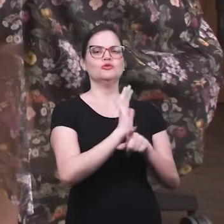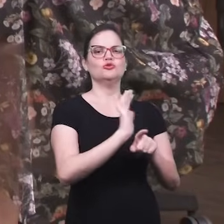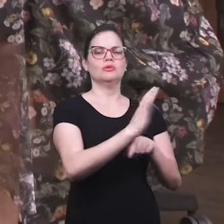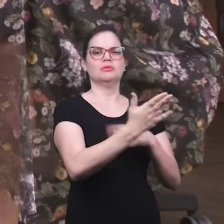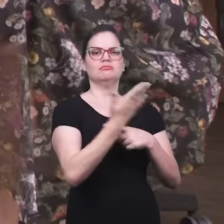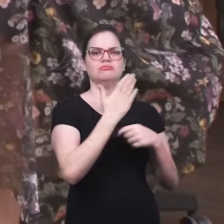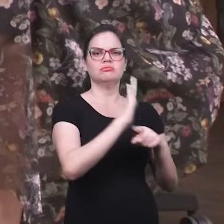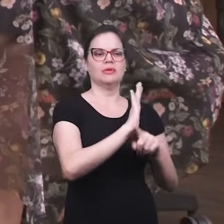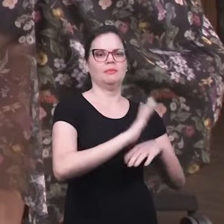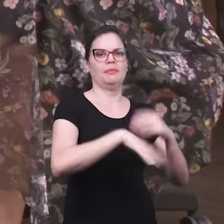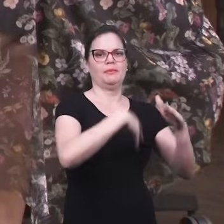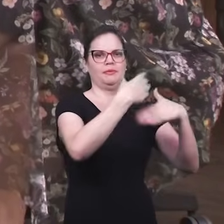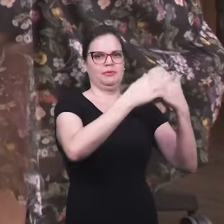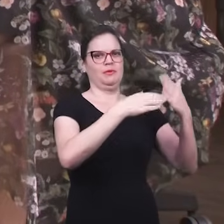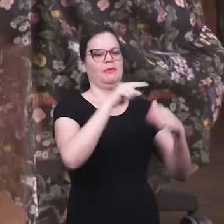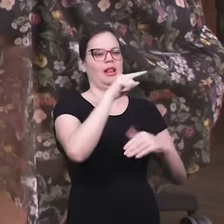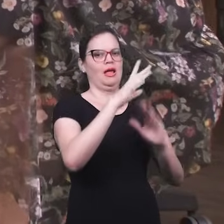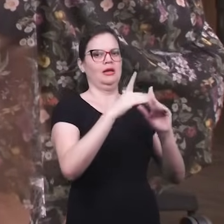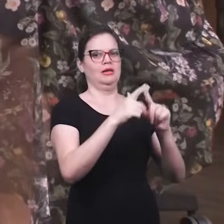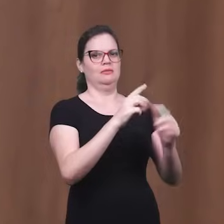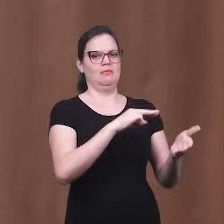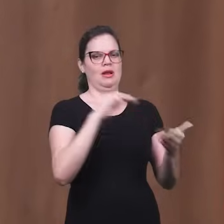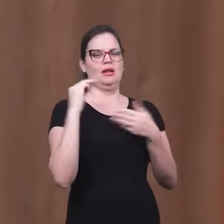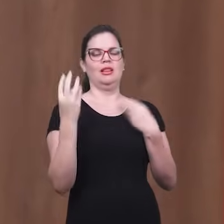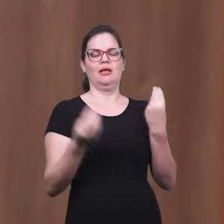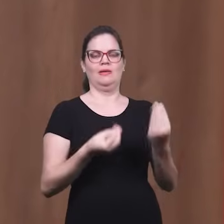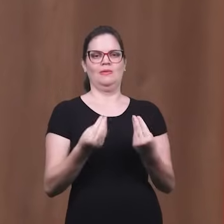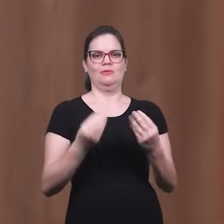exterior? Tá aí, Daniel. Então,